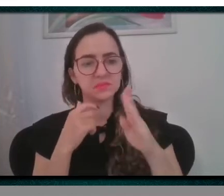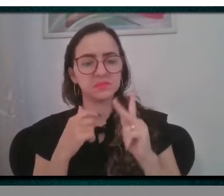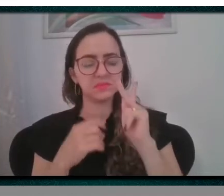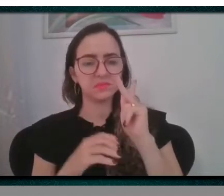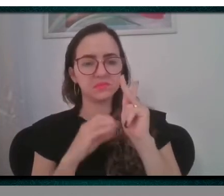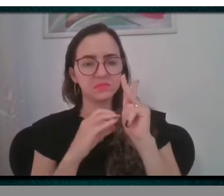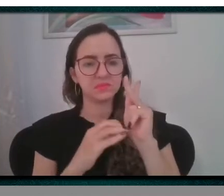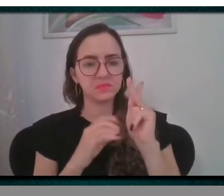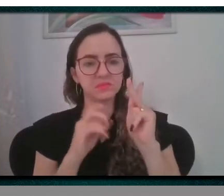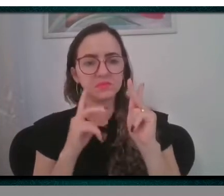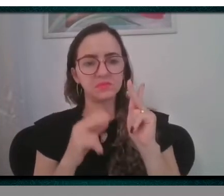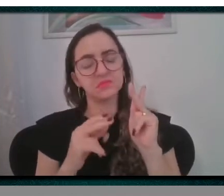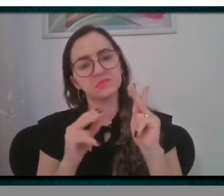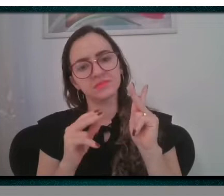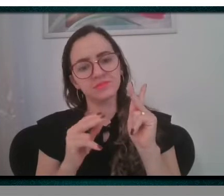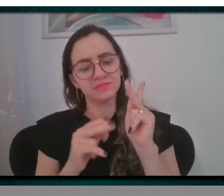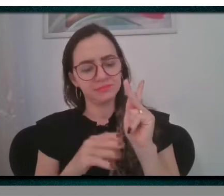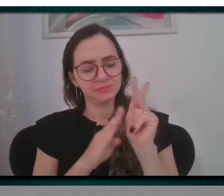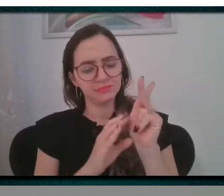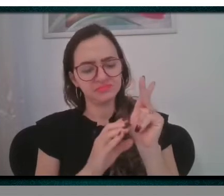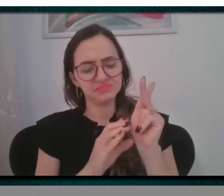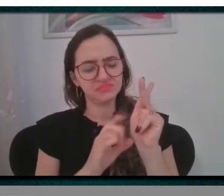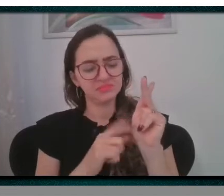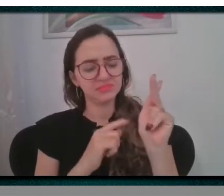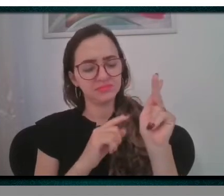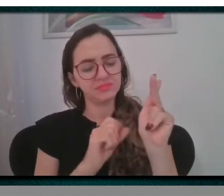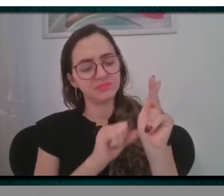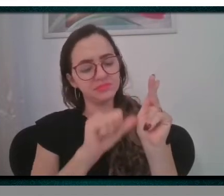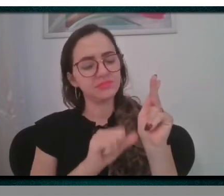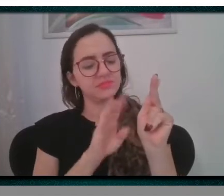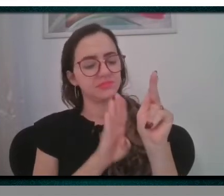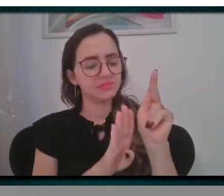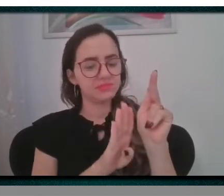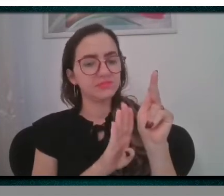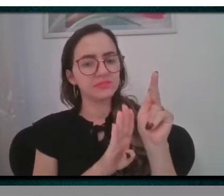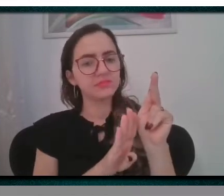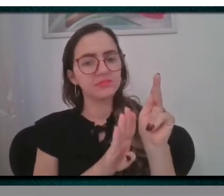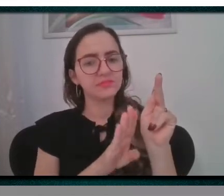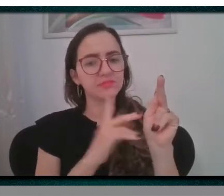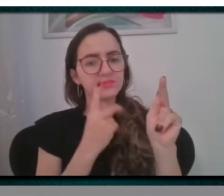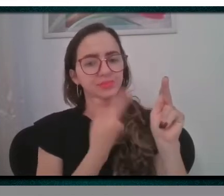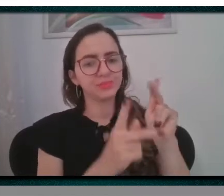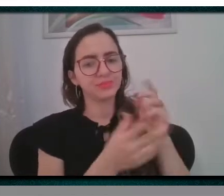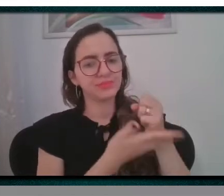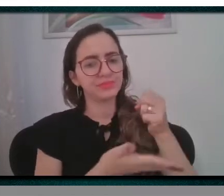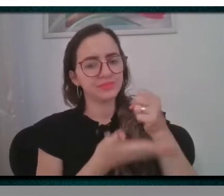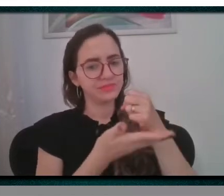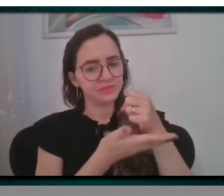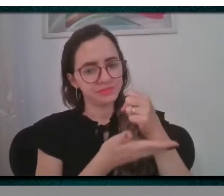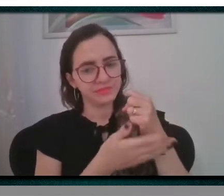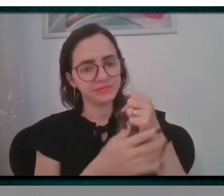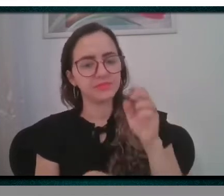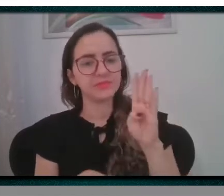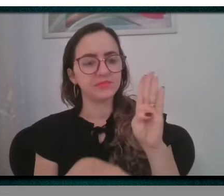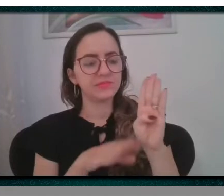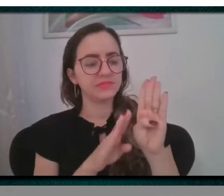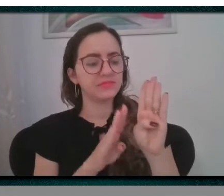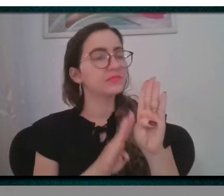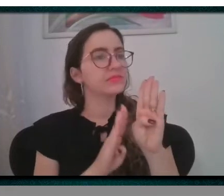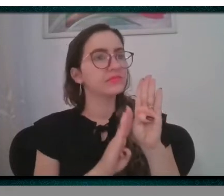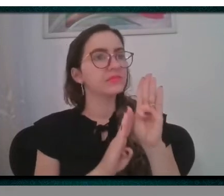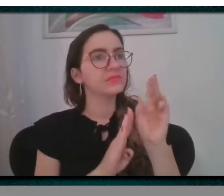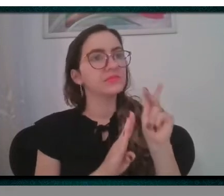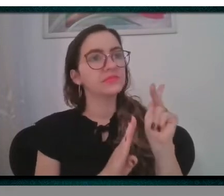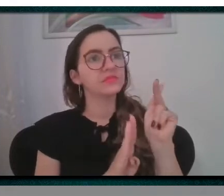pode ser chamado de Kb. Porque esse B é para fazer referência que a gente está falando de uma base,